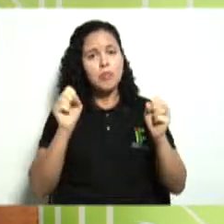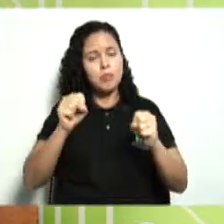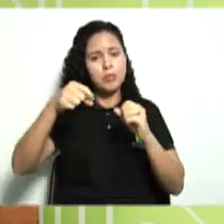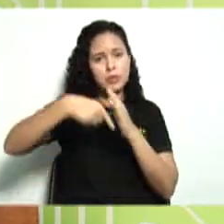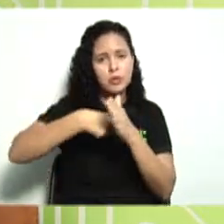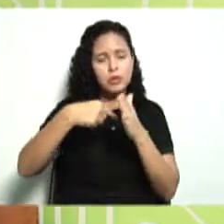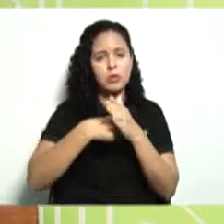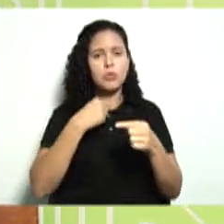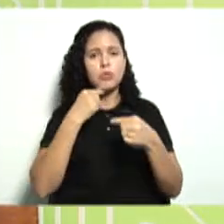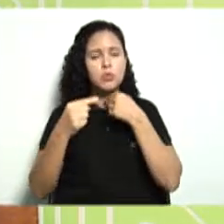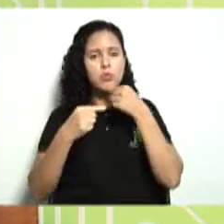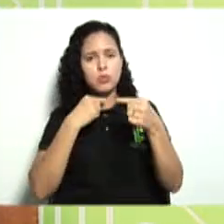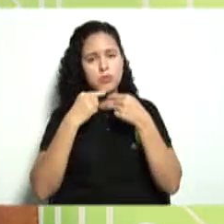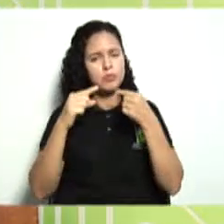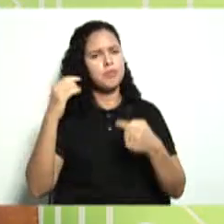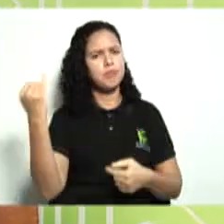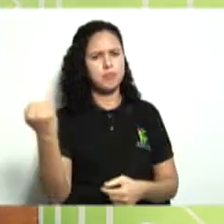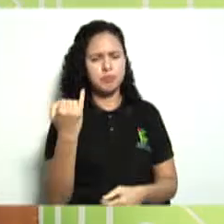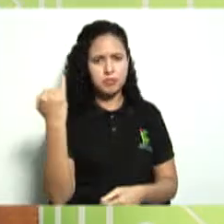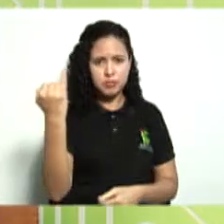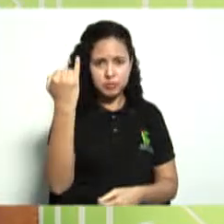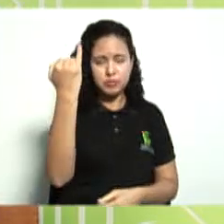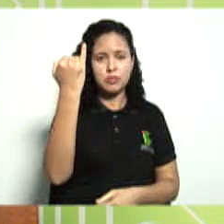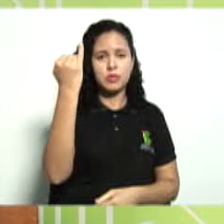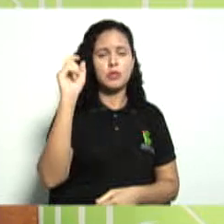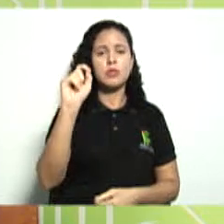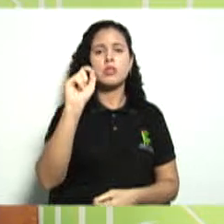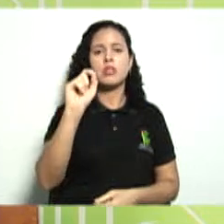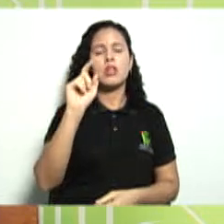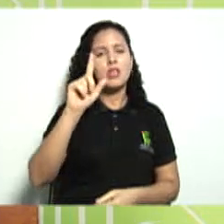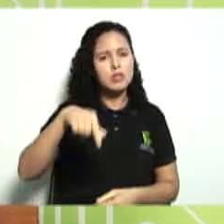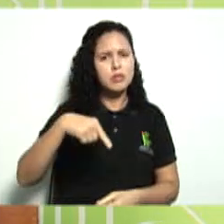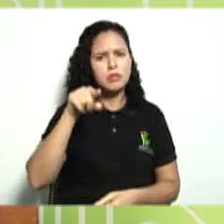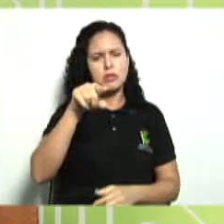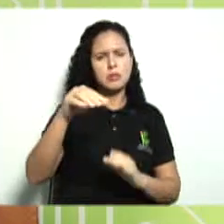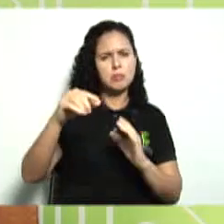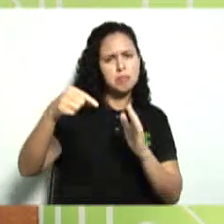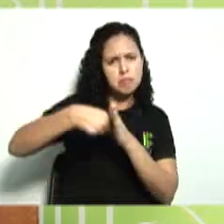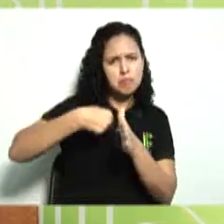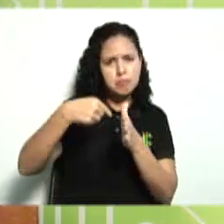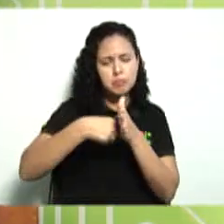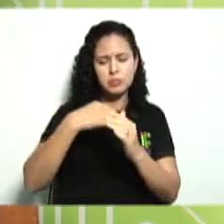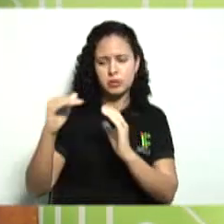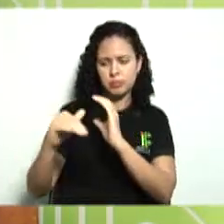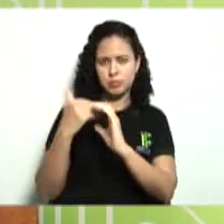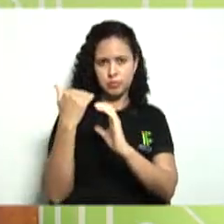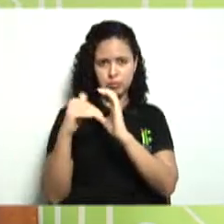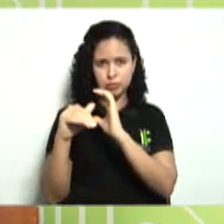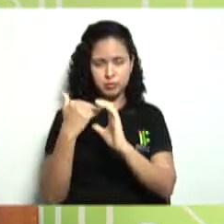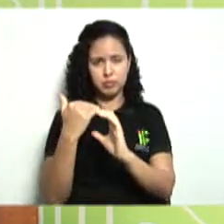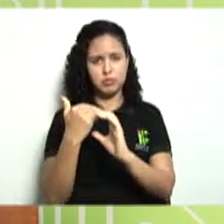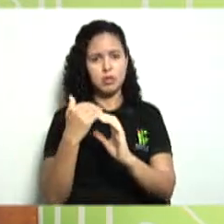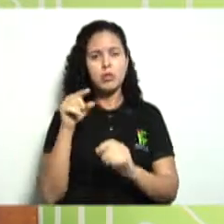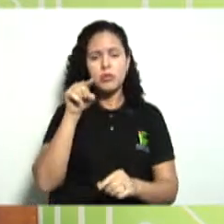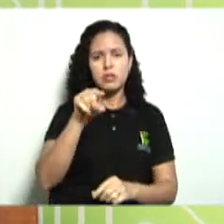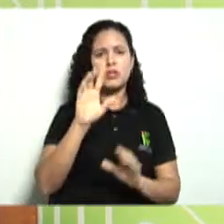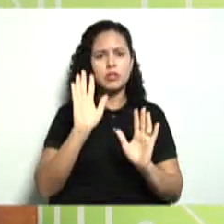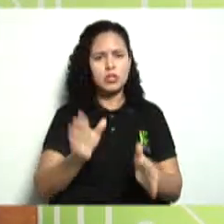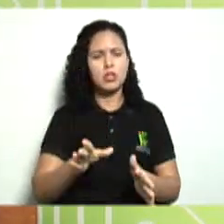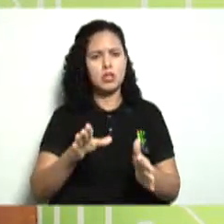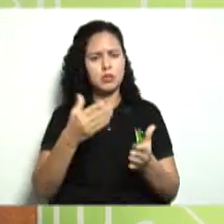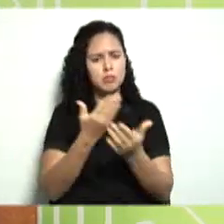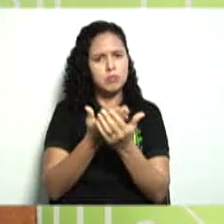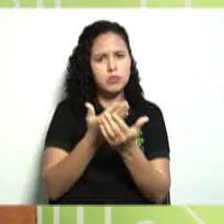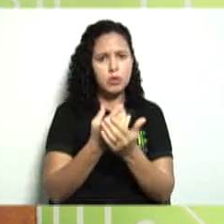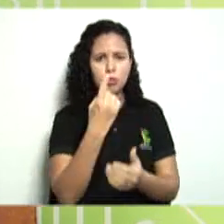dúvidas. É muito importante a questão da participação. Então, assim, você revisou a aula 1, revisou a